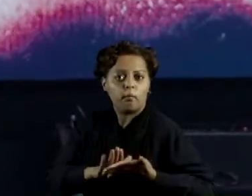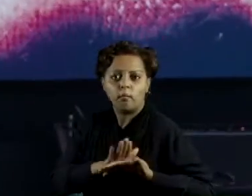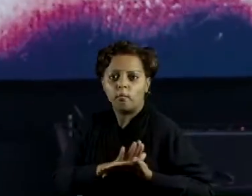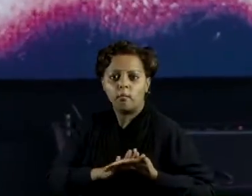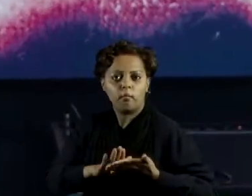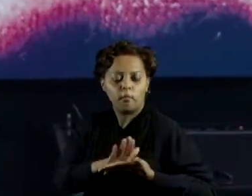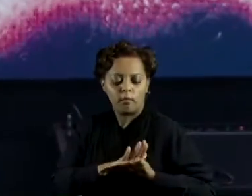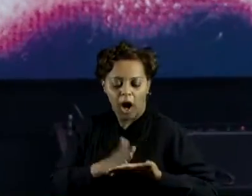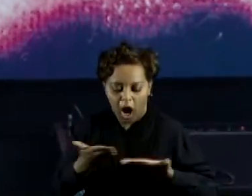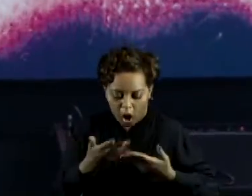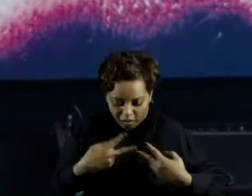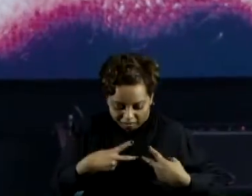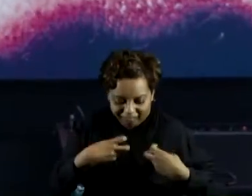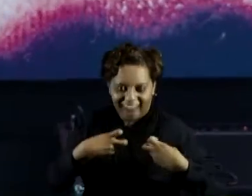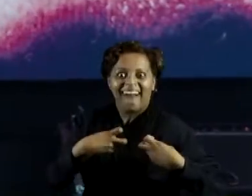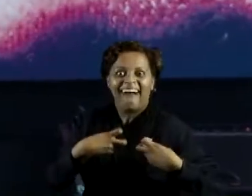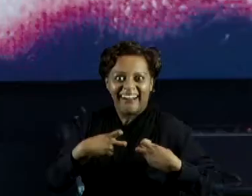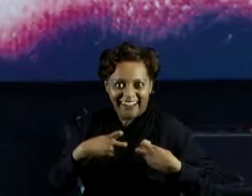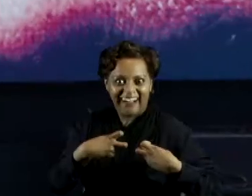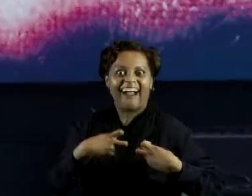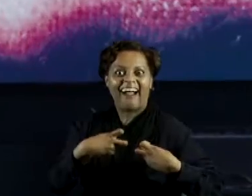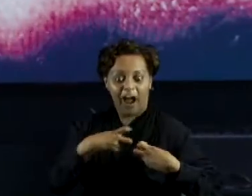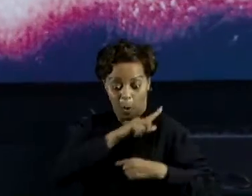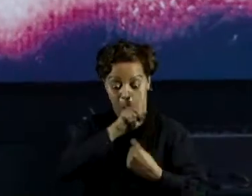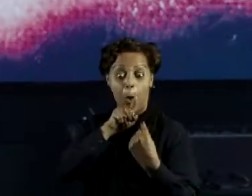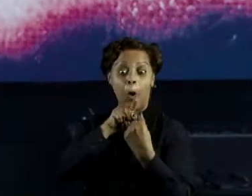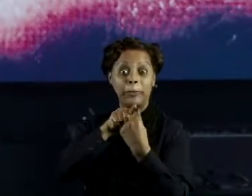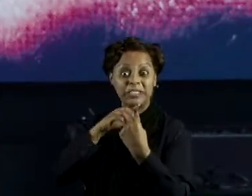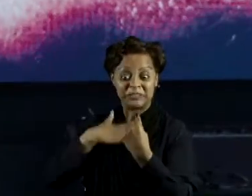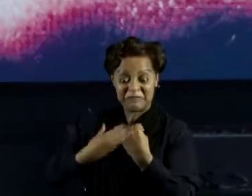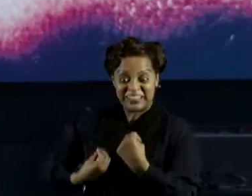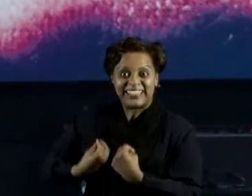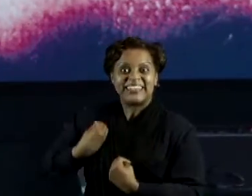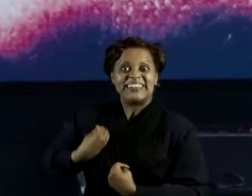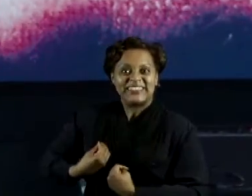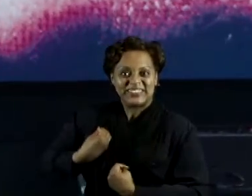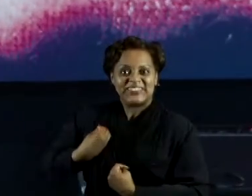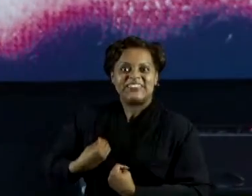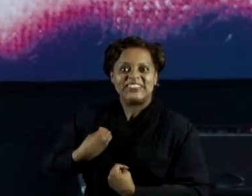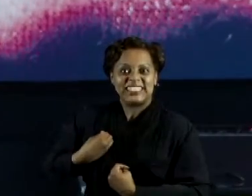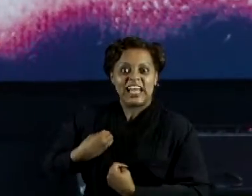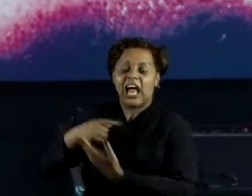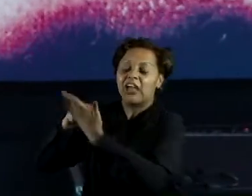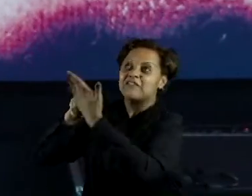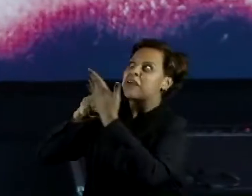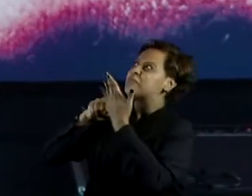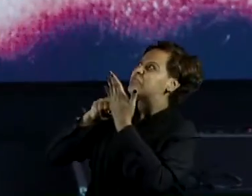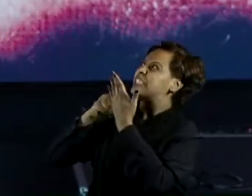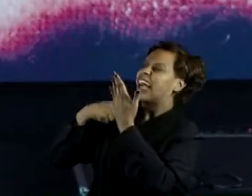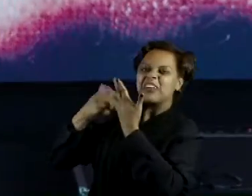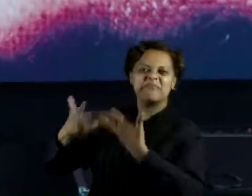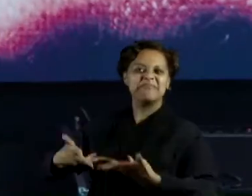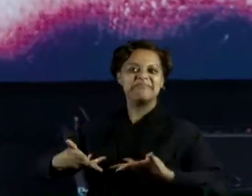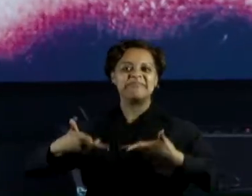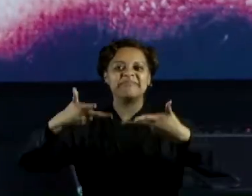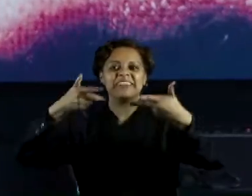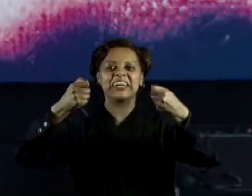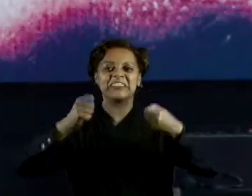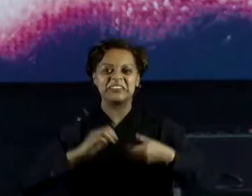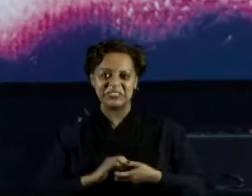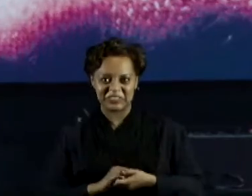quando descobrir, este propósito vai fazer de você alguém extraordinário.